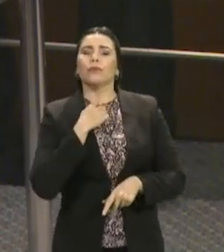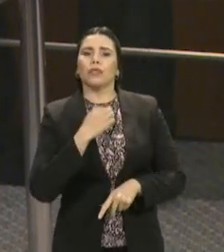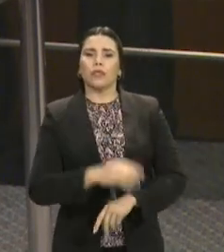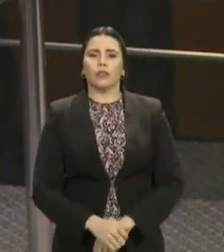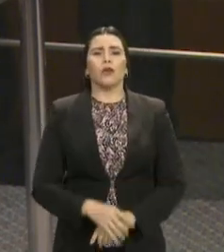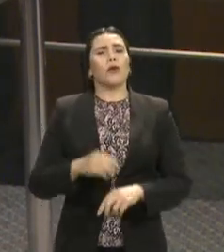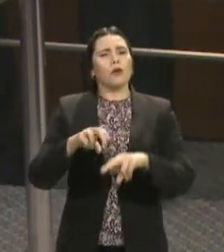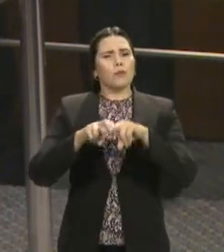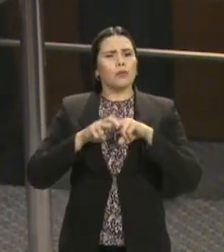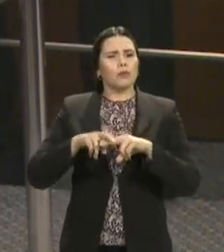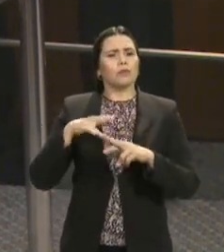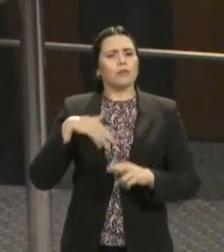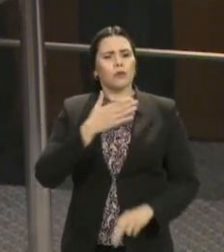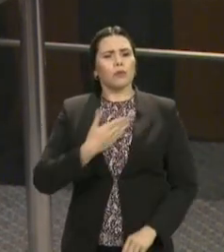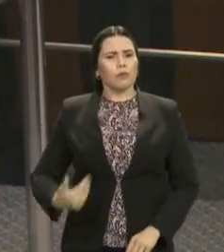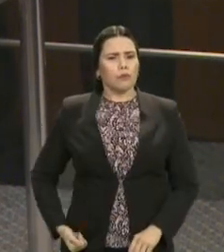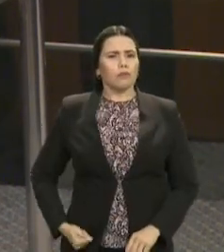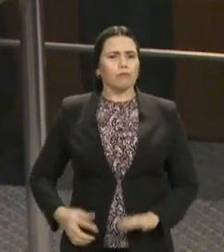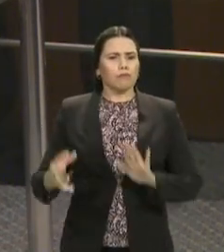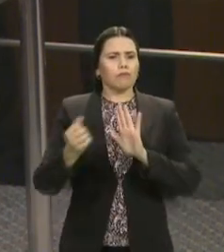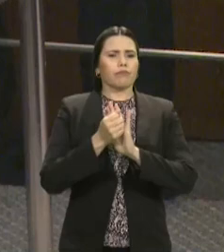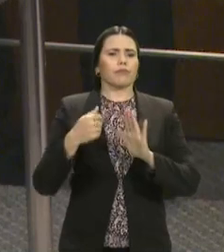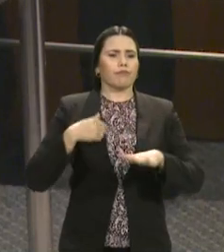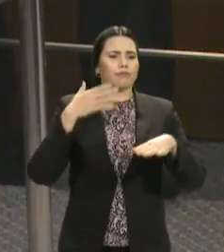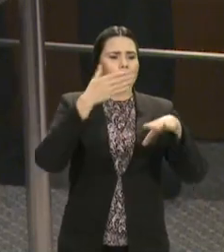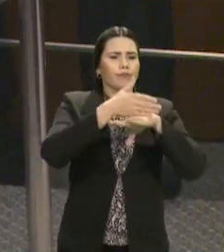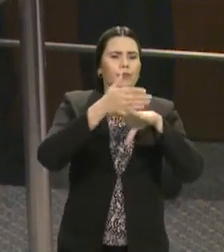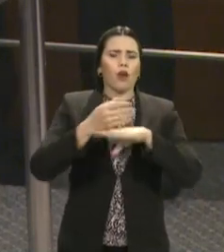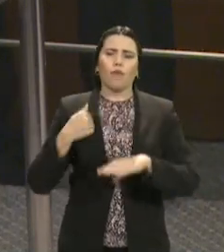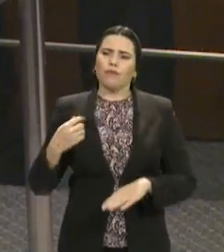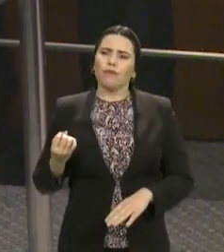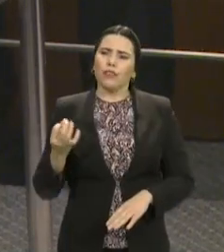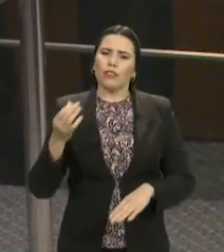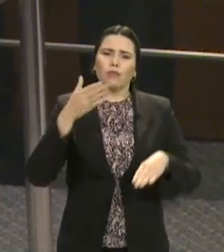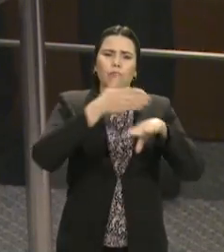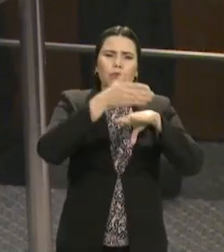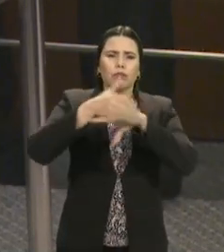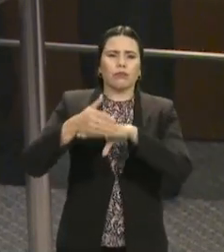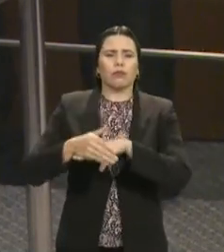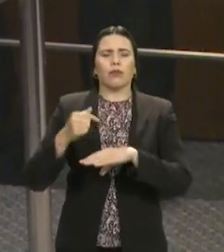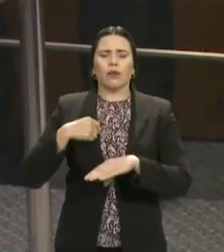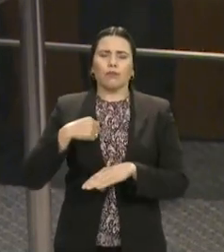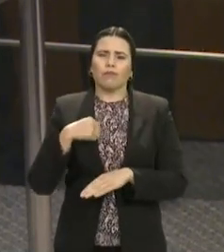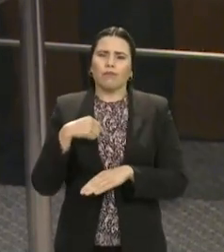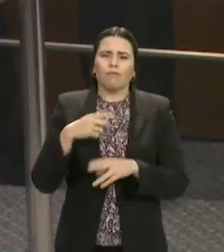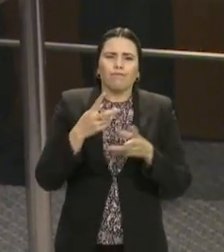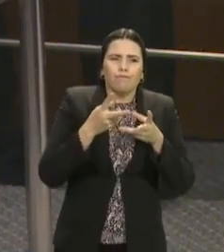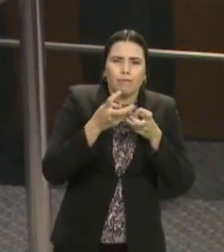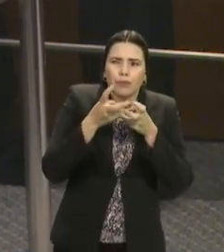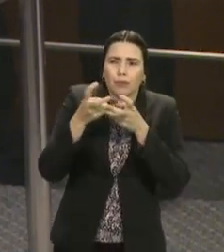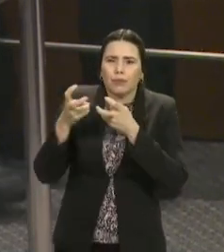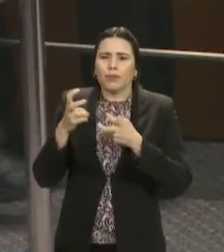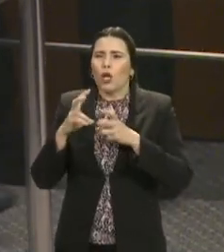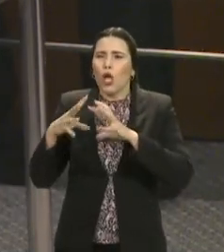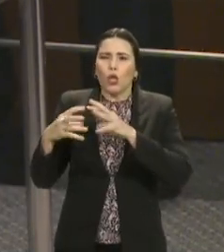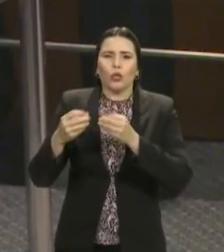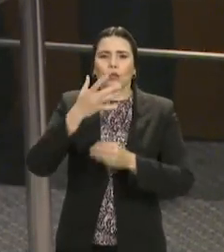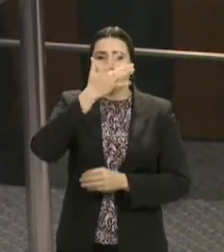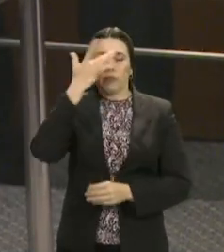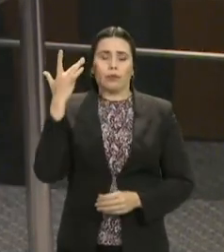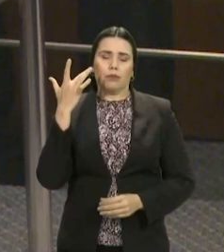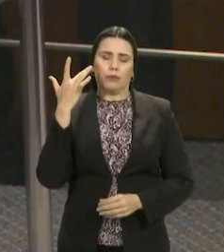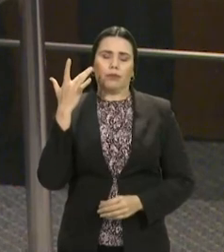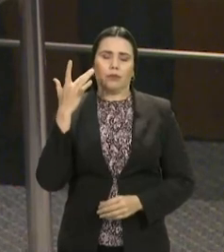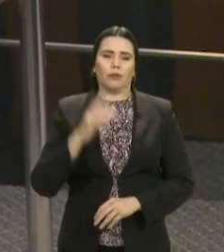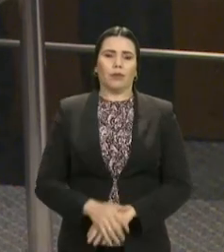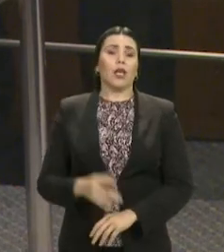as regionais, todas as pessoas que participavam lá de um grande debate. E esse debate fez com que a gente trouxesse para o